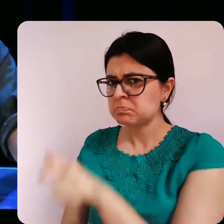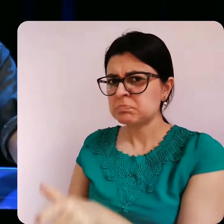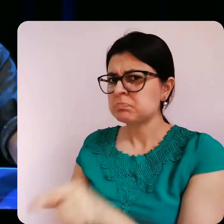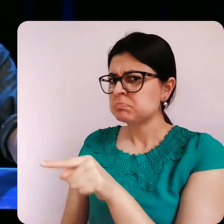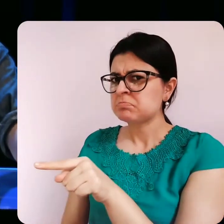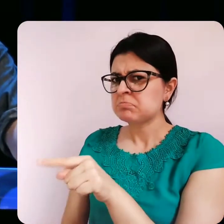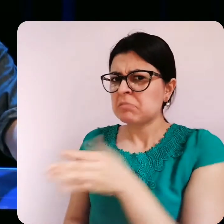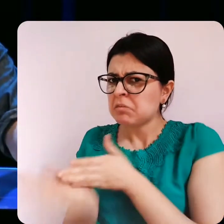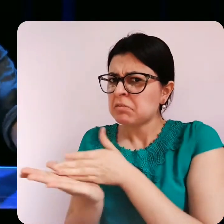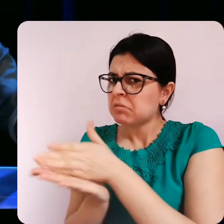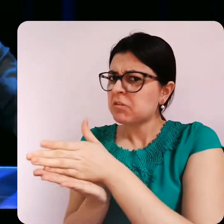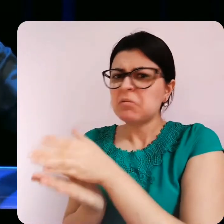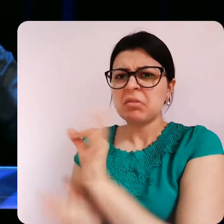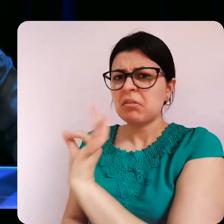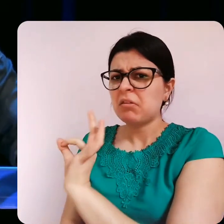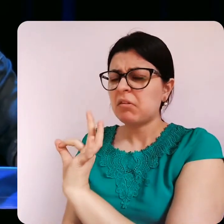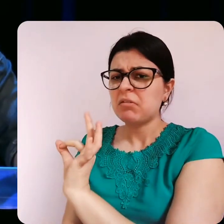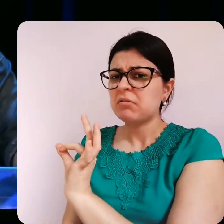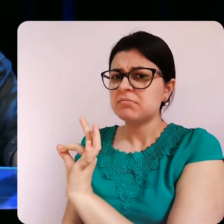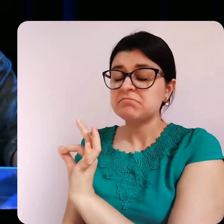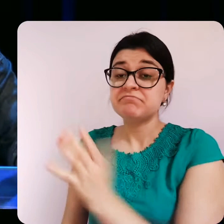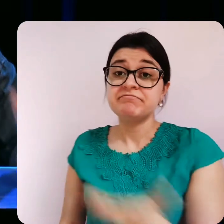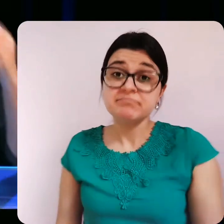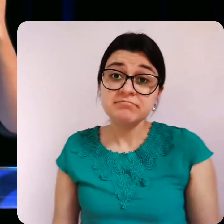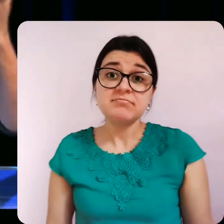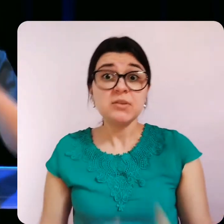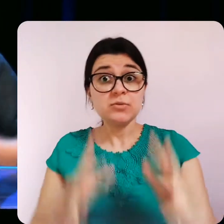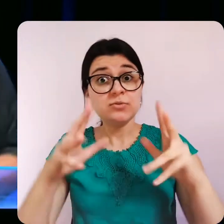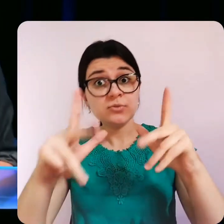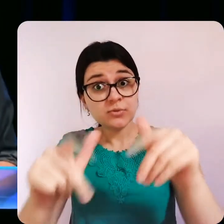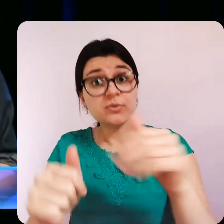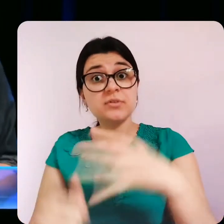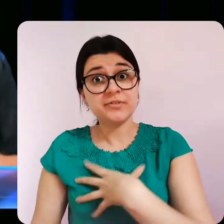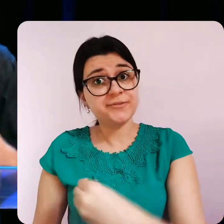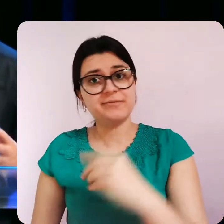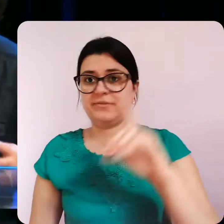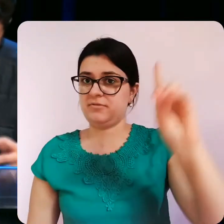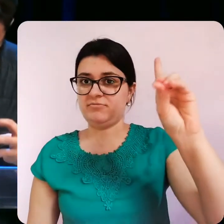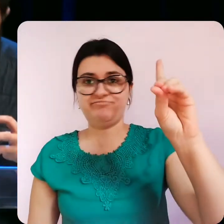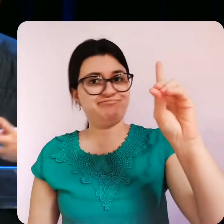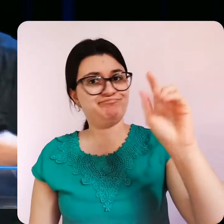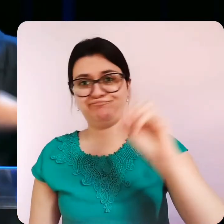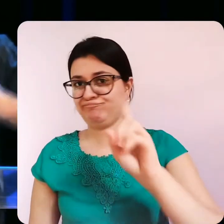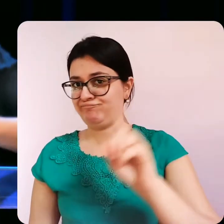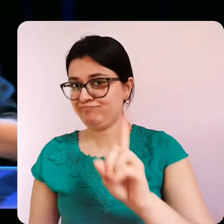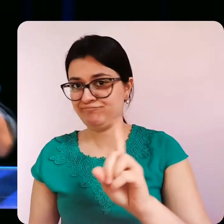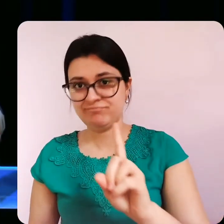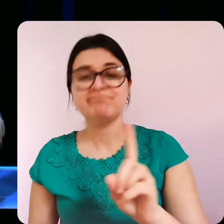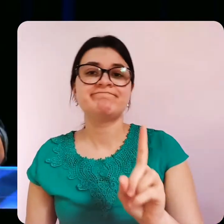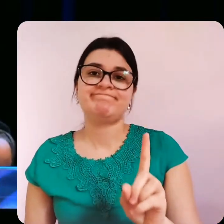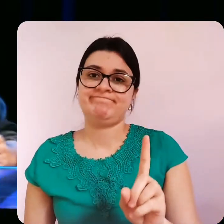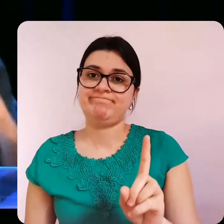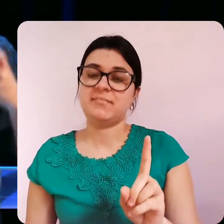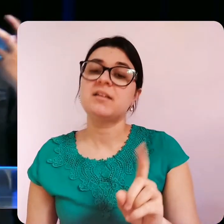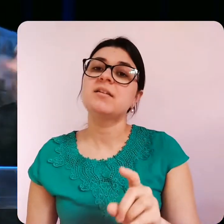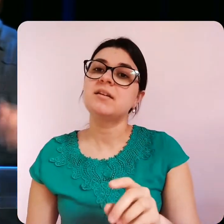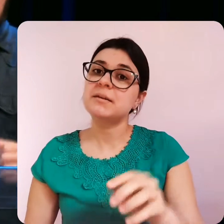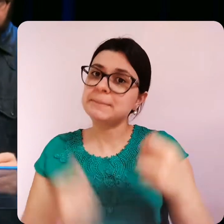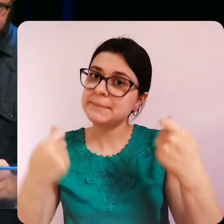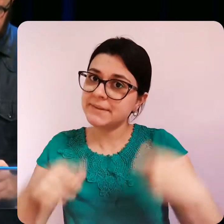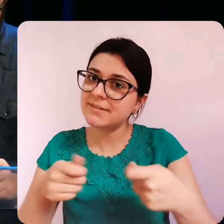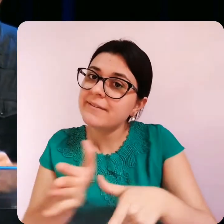conheço vocês. Nem todos são filhos de Deus. Algo é necessário que aconteça para que nós possamos desfrutar de um relacionamento